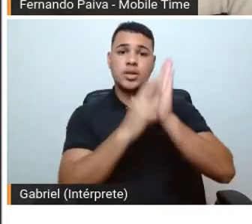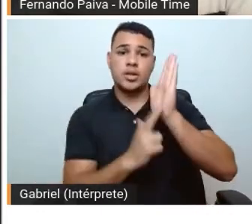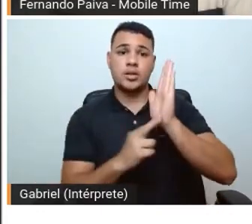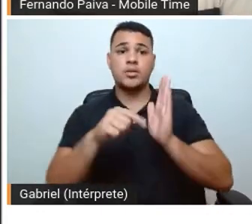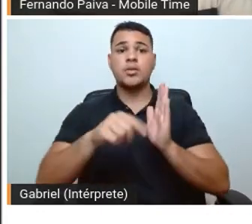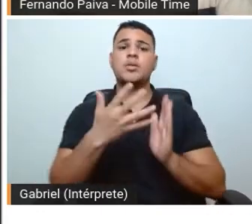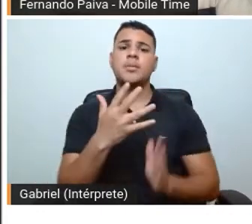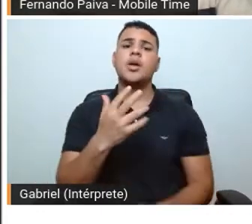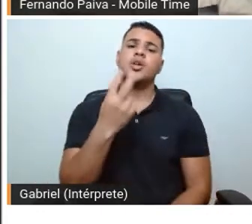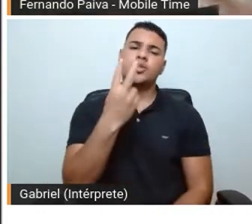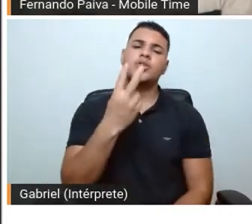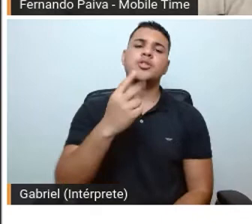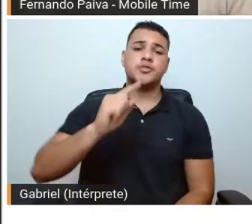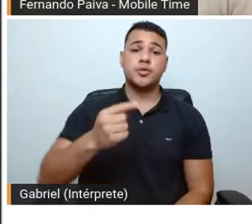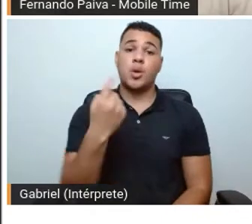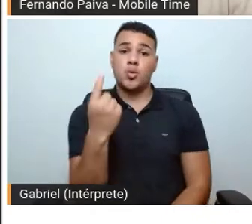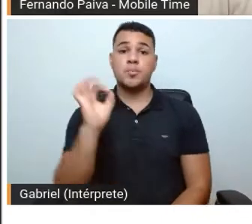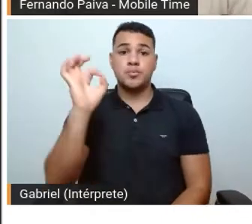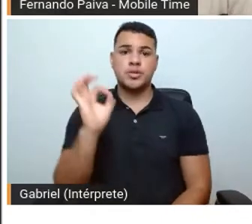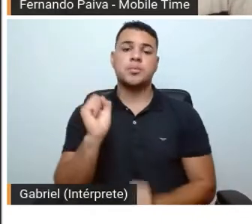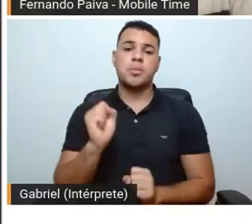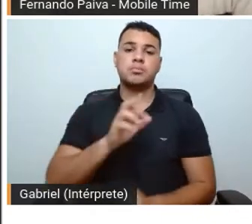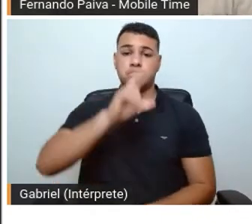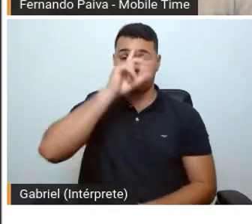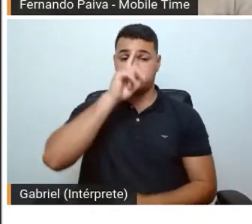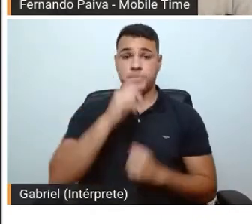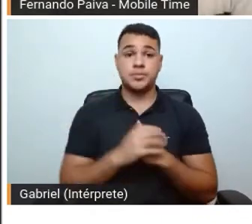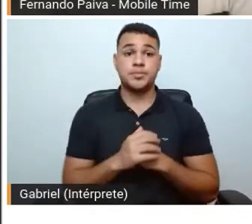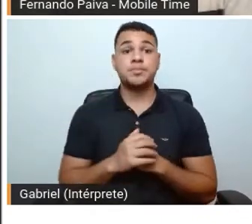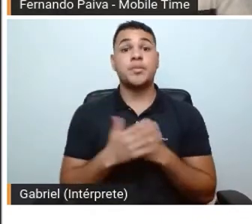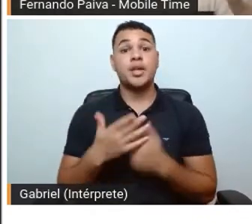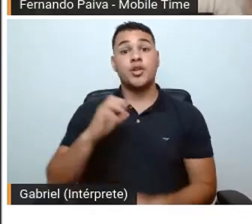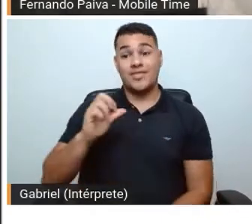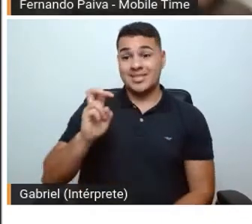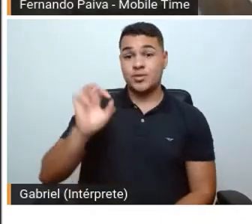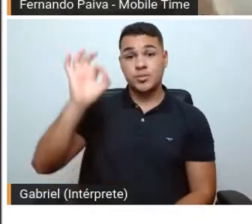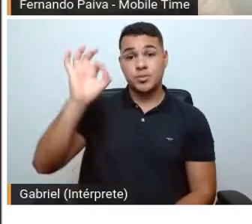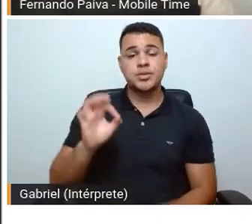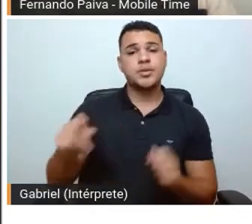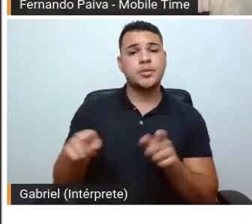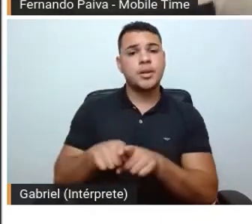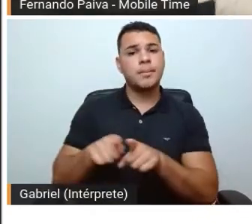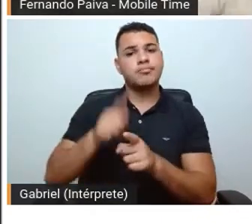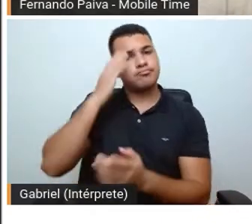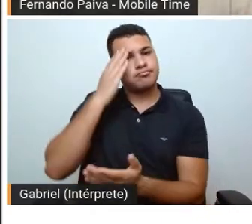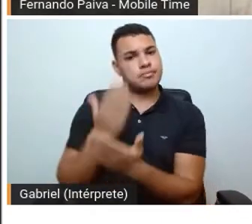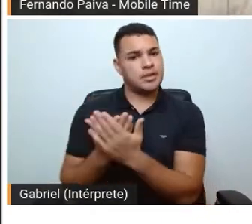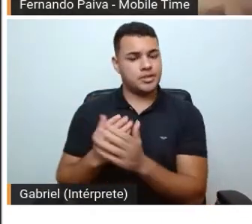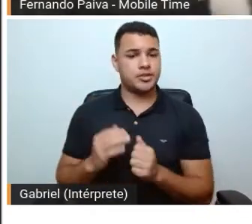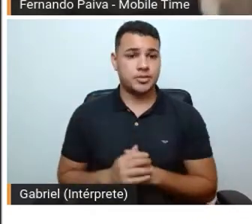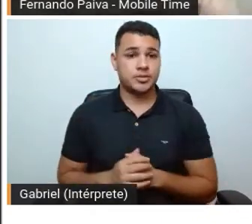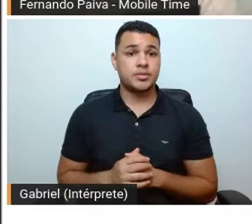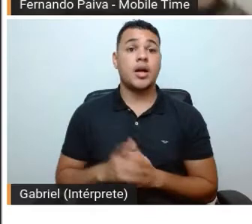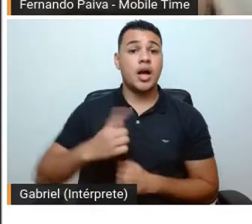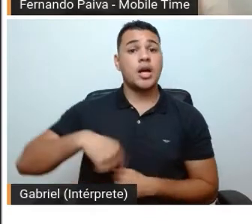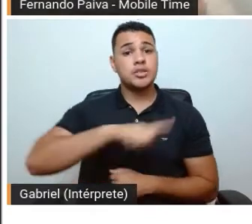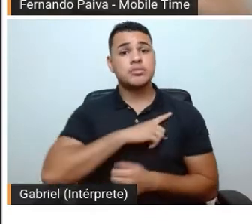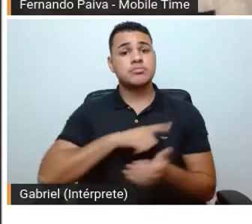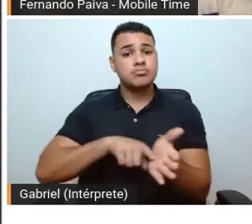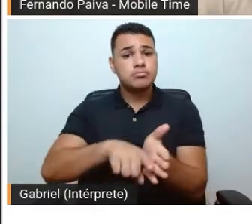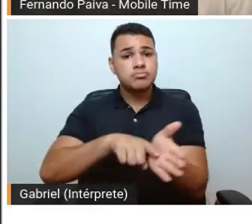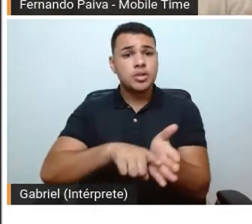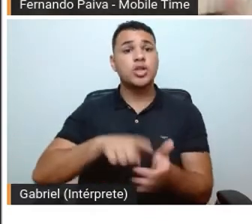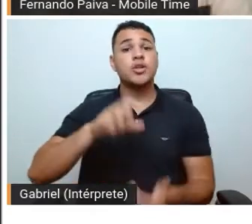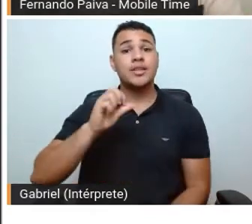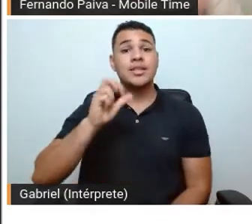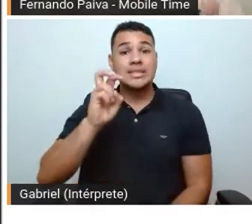de 2,1 pontos percentuais e o grau de confiança é de noventa e cinco porcento ou seja seja repetir essa pesquisa sem vezes 95 vezes vai